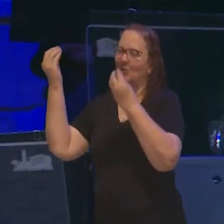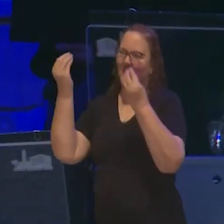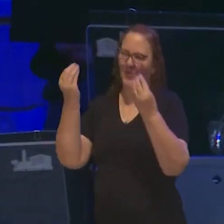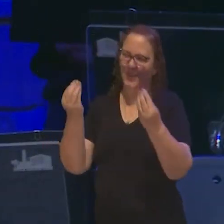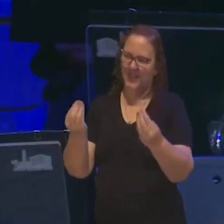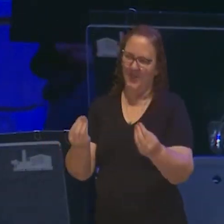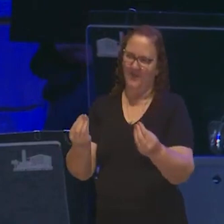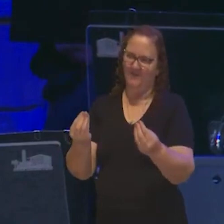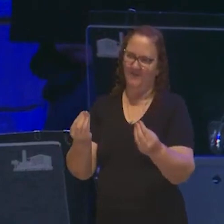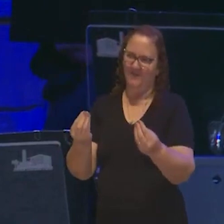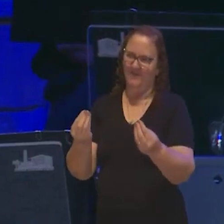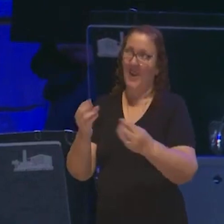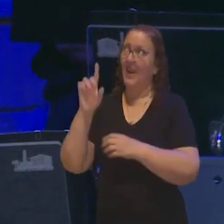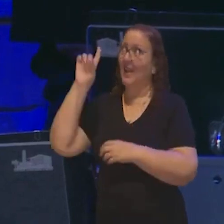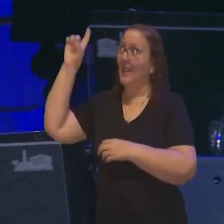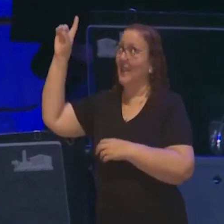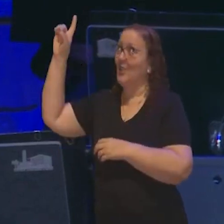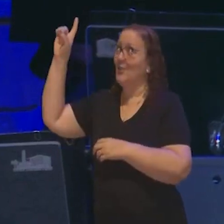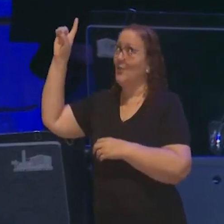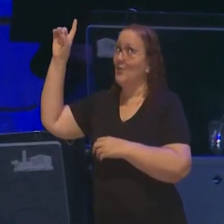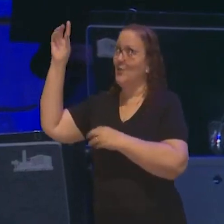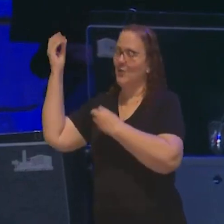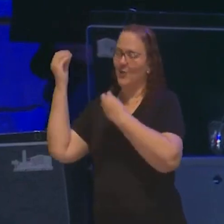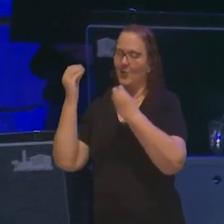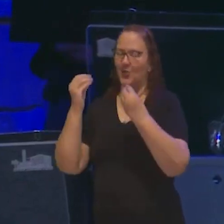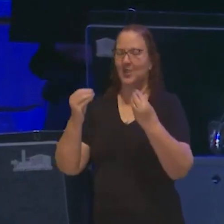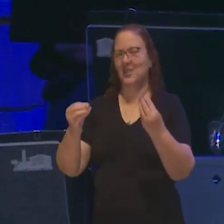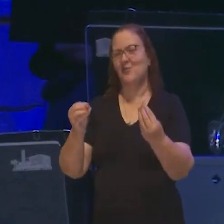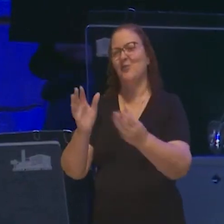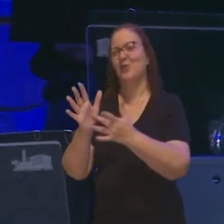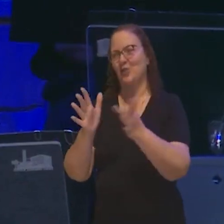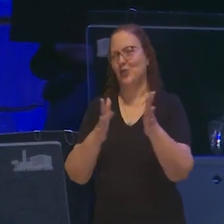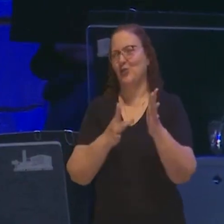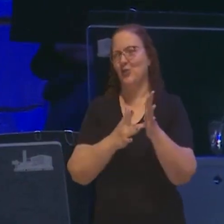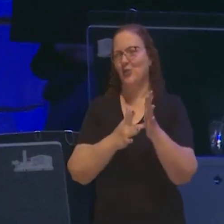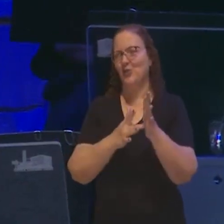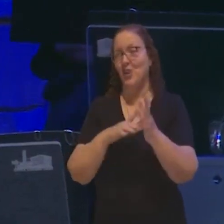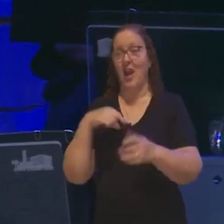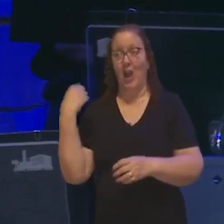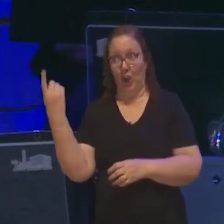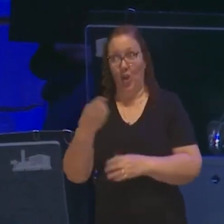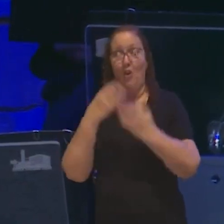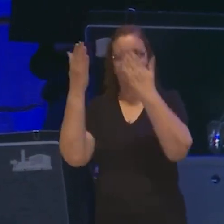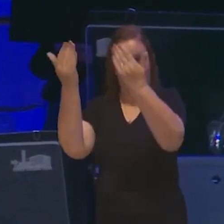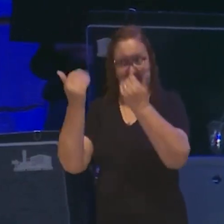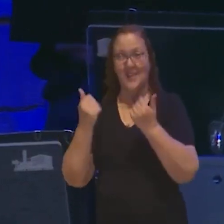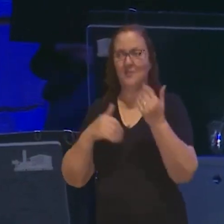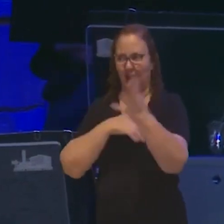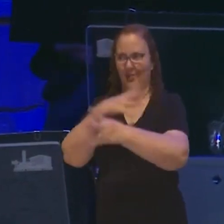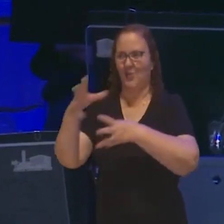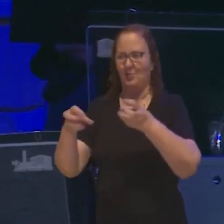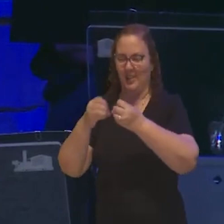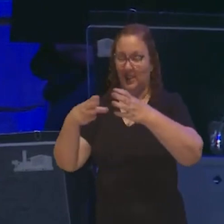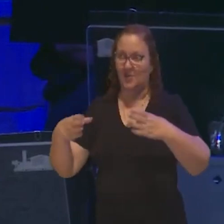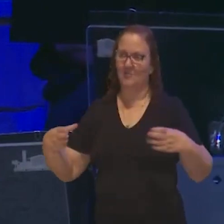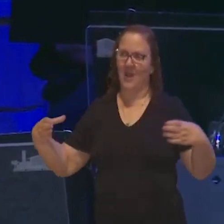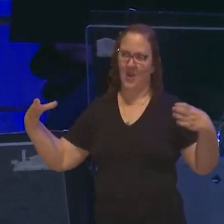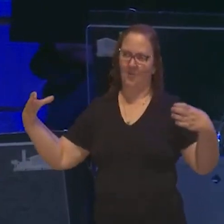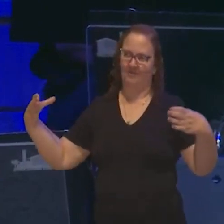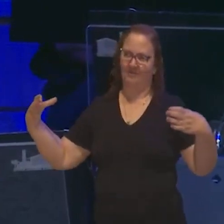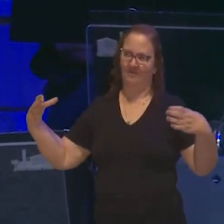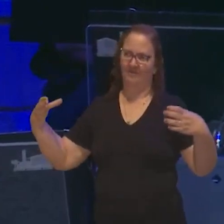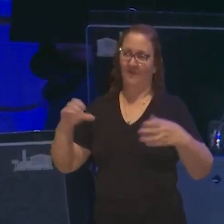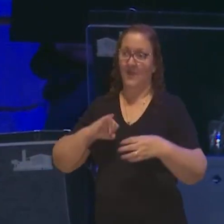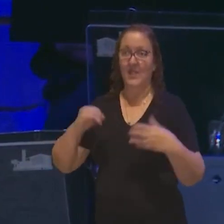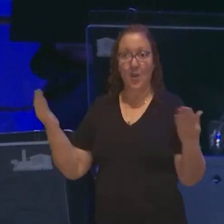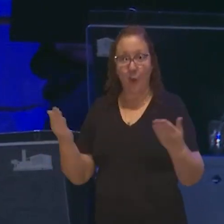Quem recebe o presente somos nós. Se você aqui nesta noite gostaria de entregar a sua vida ao Senhor, faça